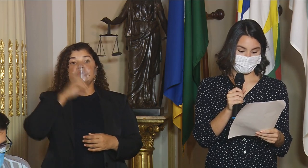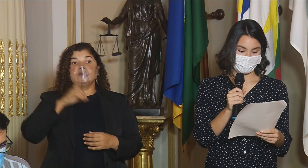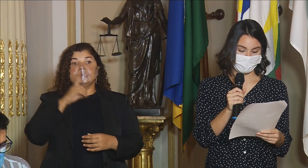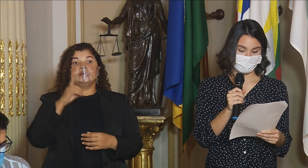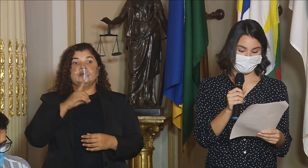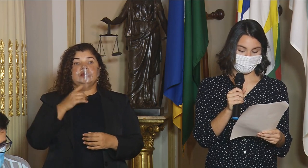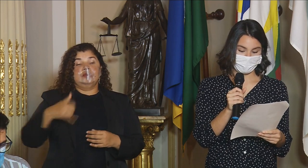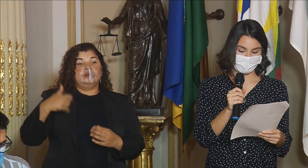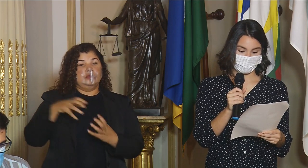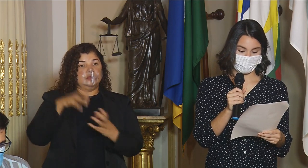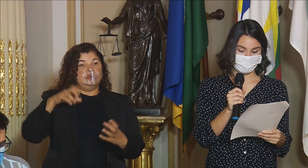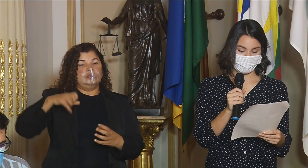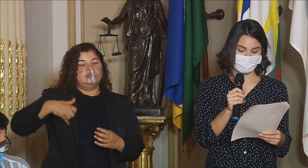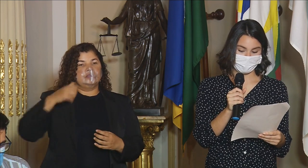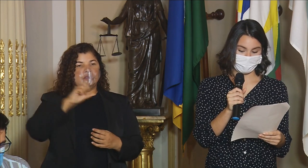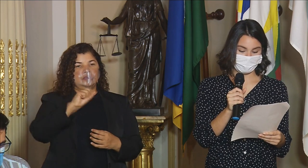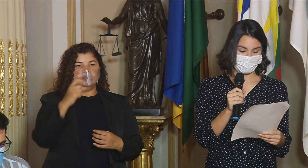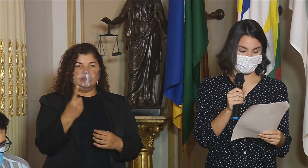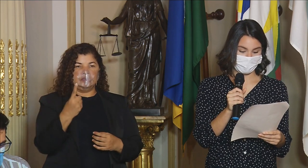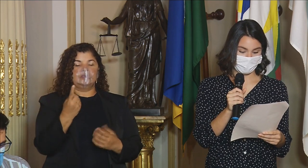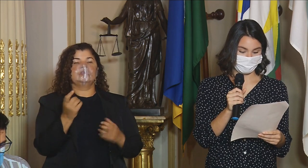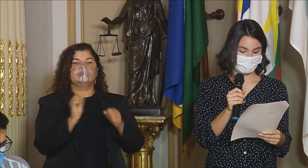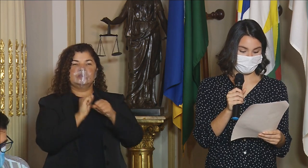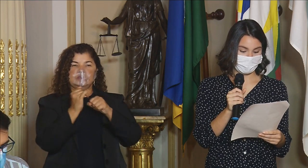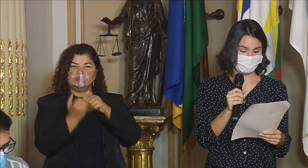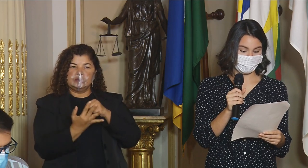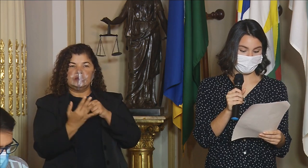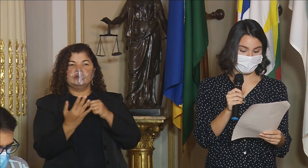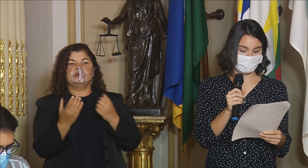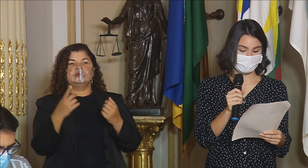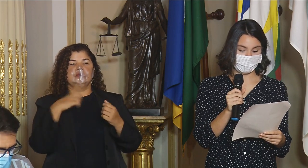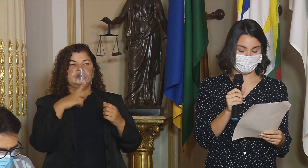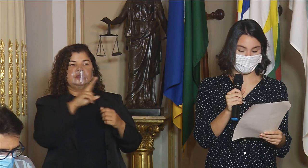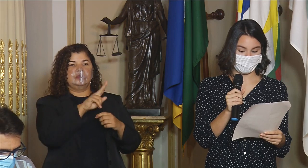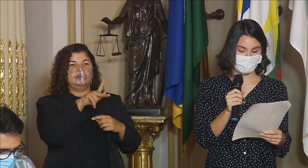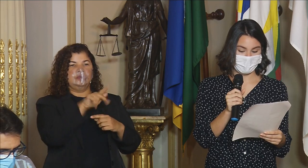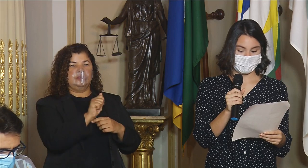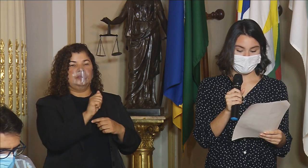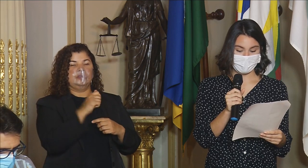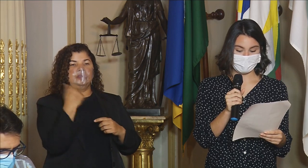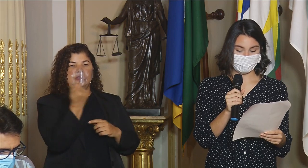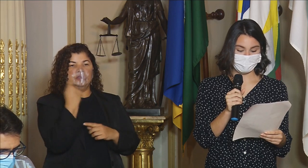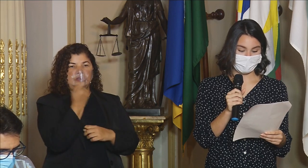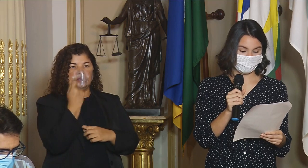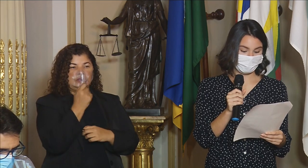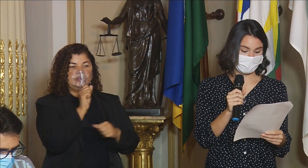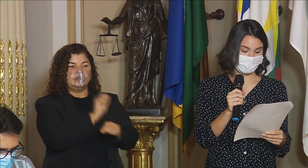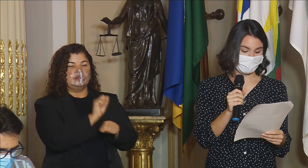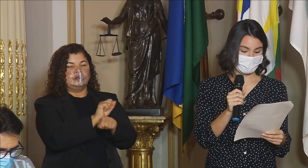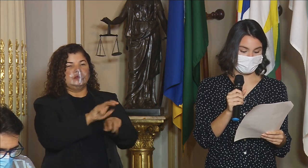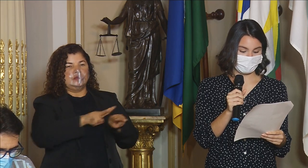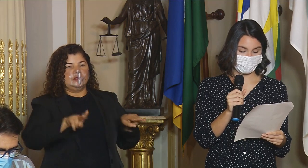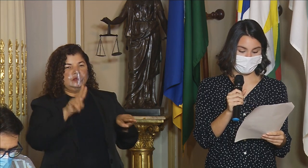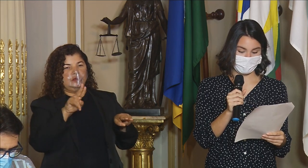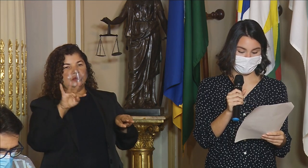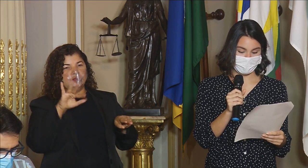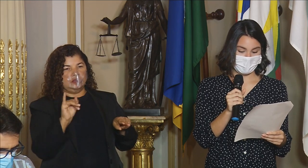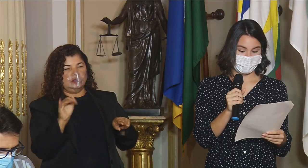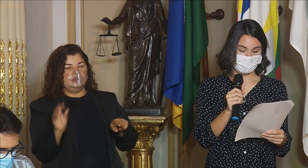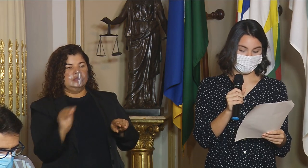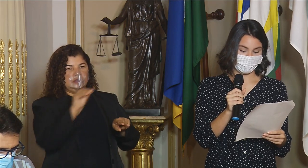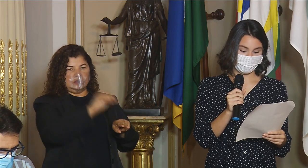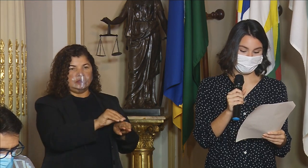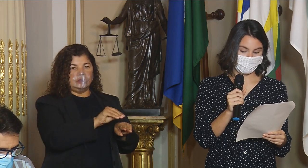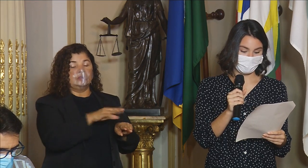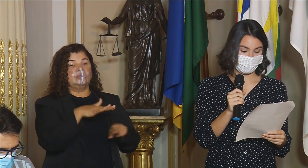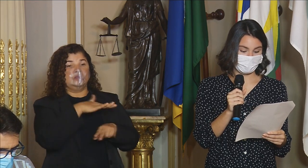uma idosa de 81 anos, com suspeita de Covid-19, estava numa UPA aqui de Caruaru, aguardando um leito de UTI para ser transferida.